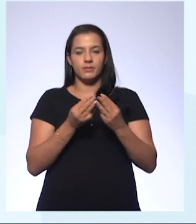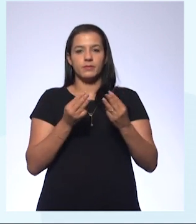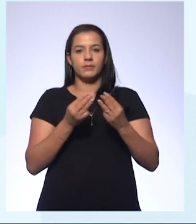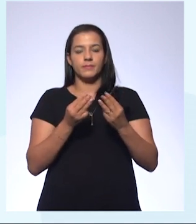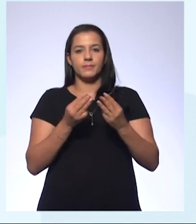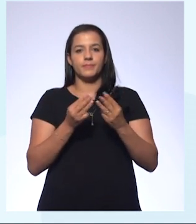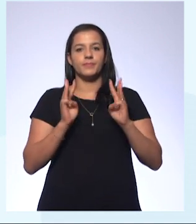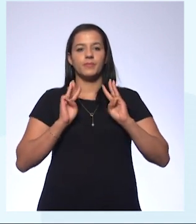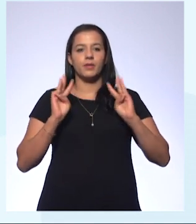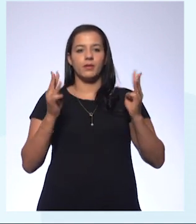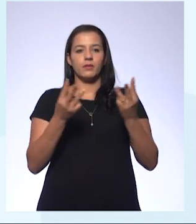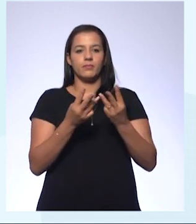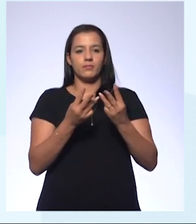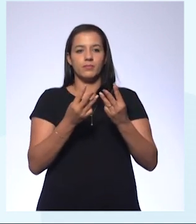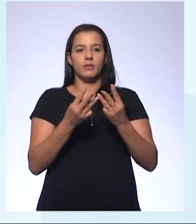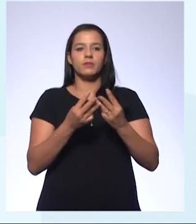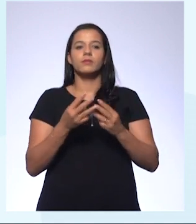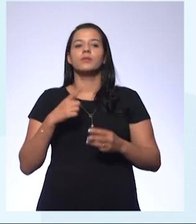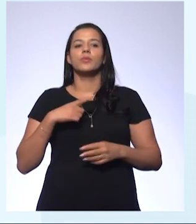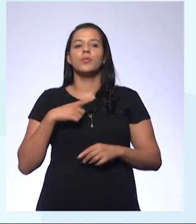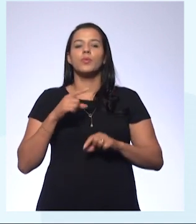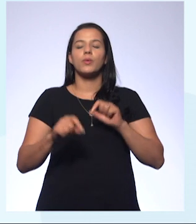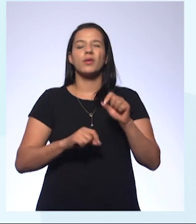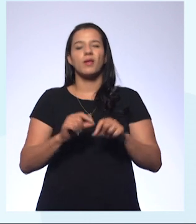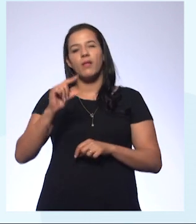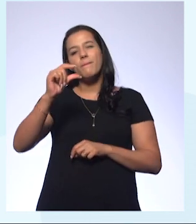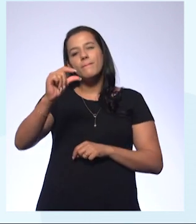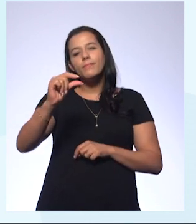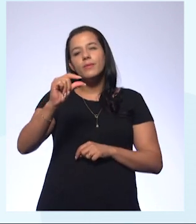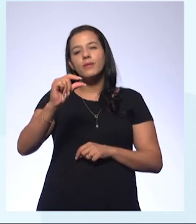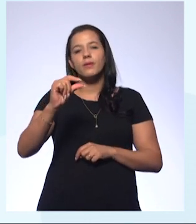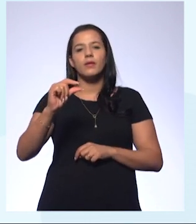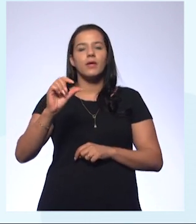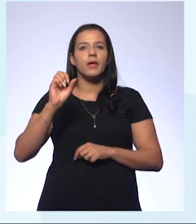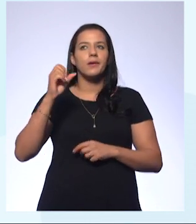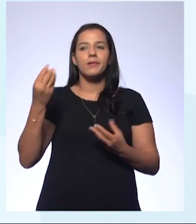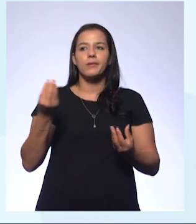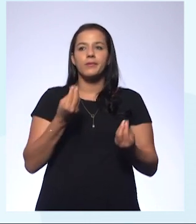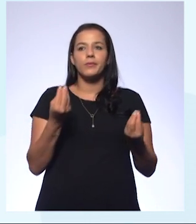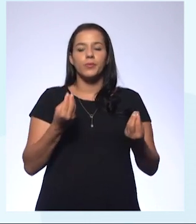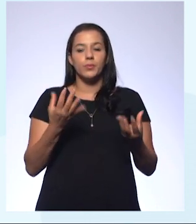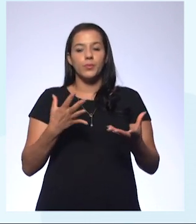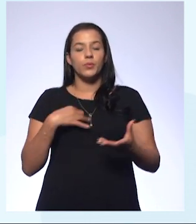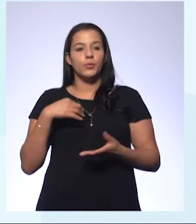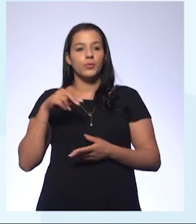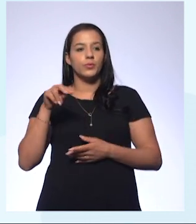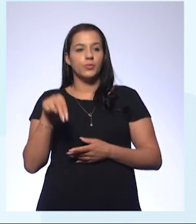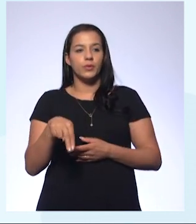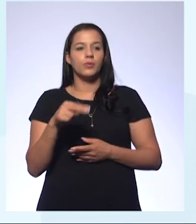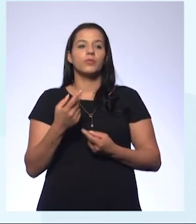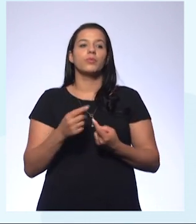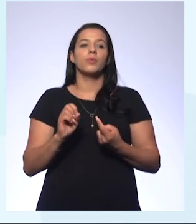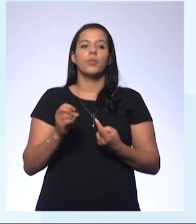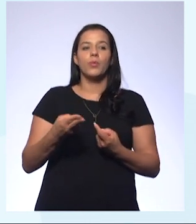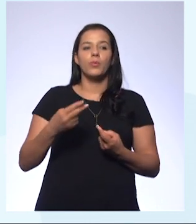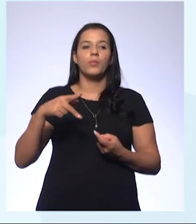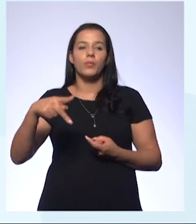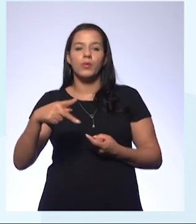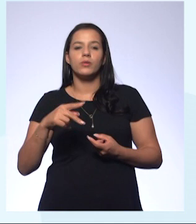A carga, próton é positivo, mais 1, o nêutron é 0, e os elétrons, menos 1. E a